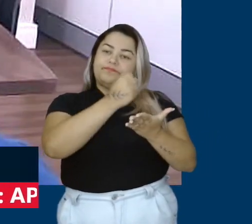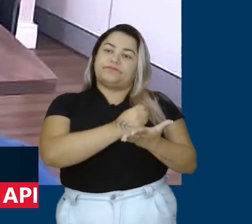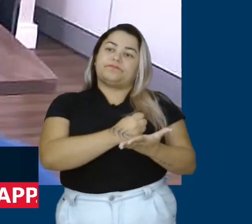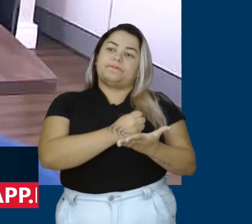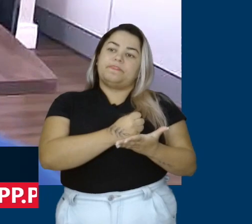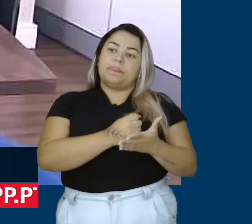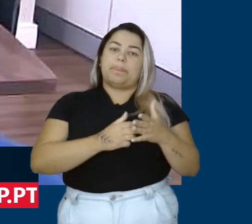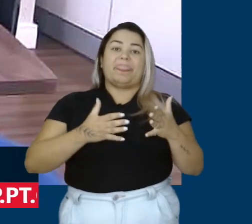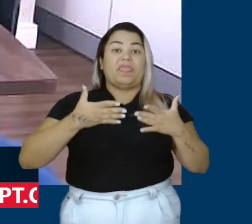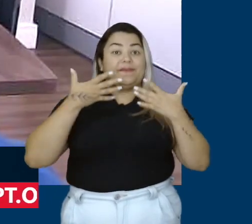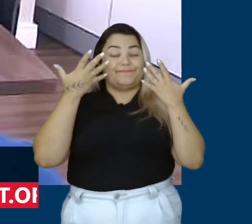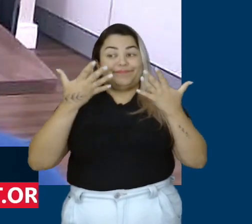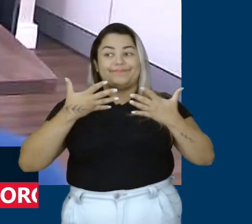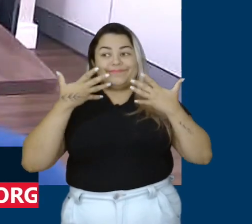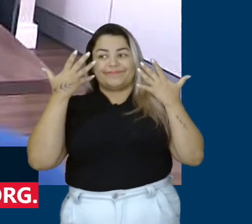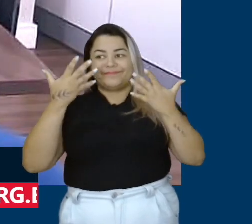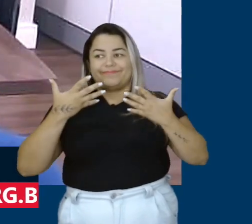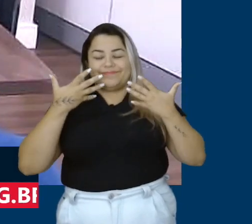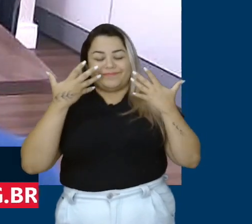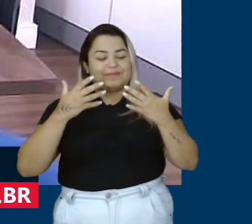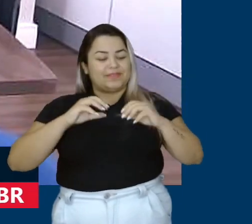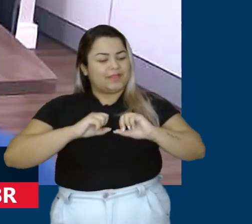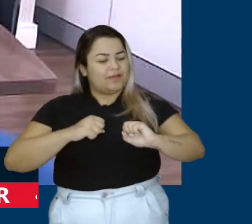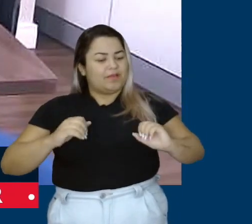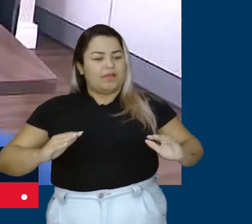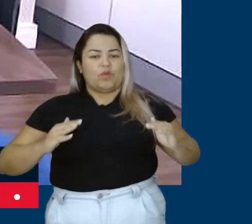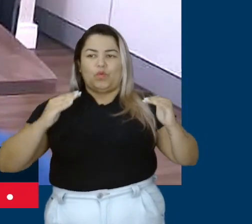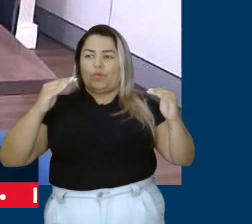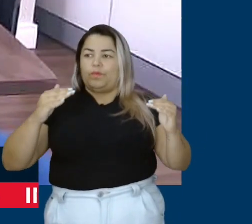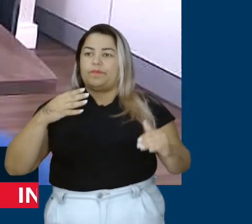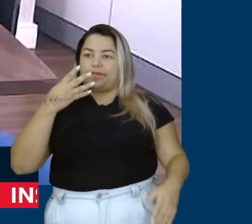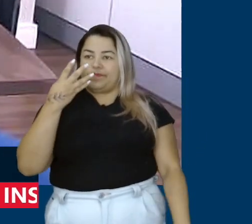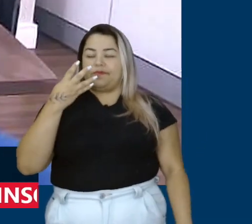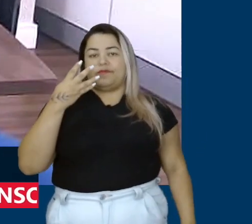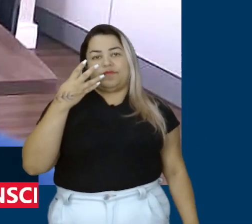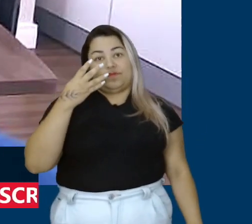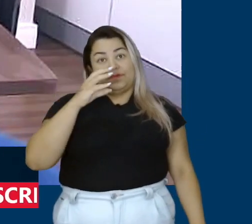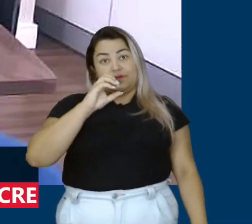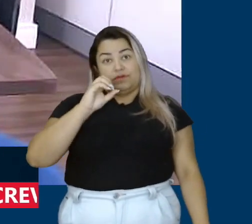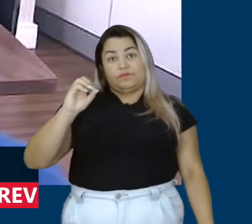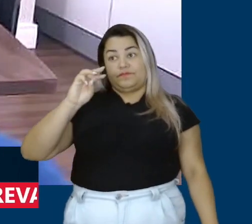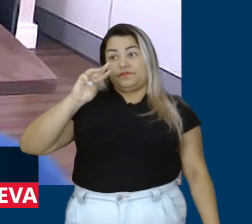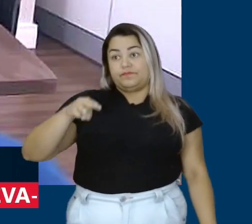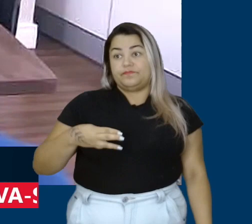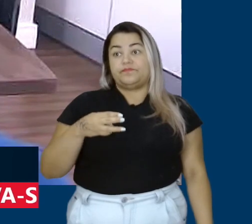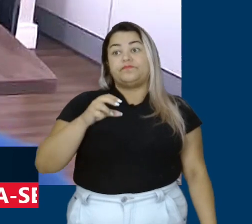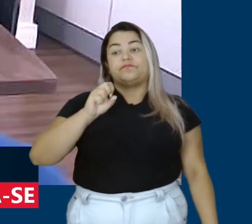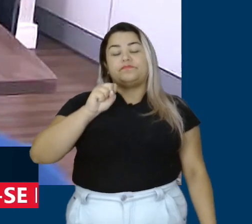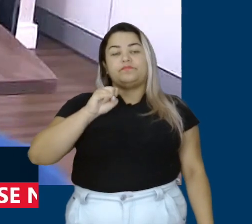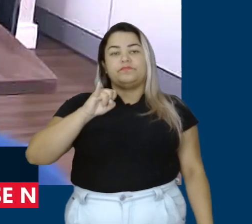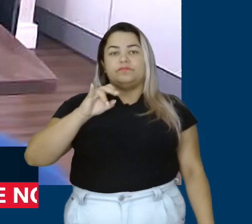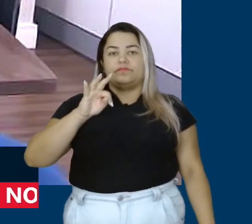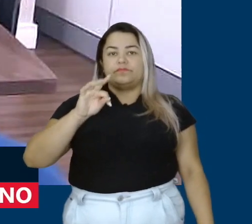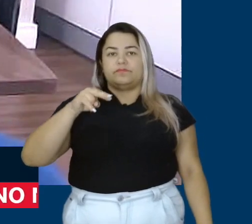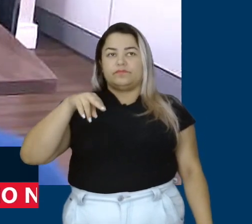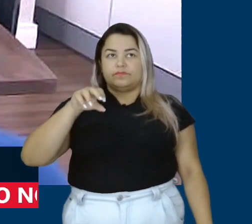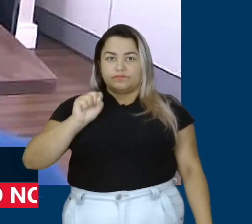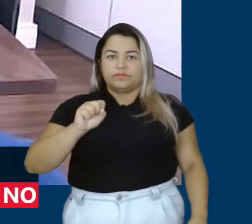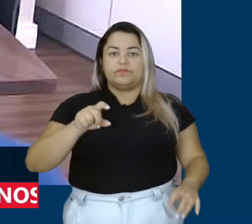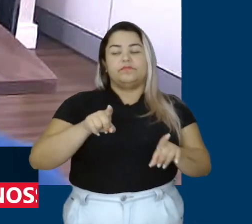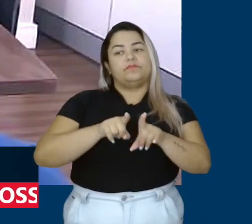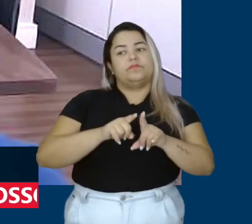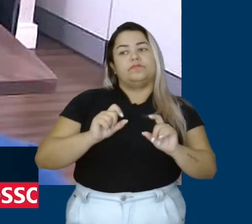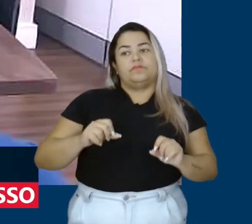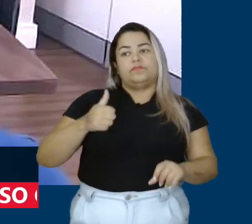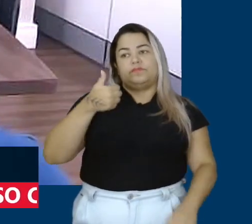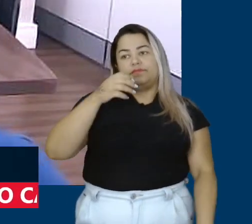que é uma alegria muito grande, de 400 milhões em cisternas para o semiárido e